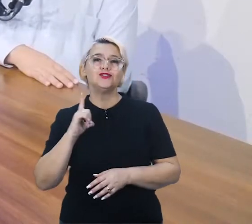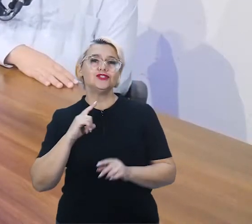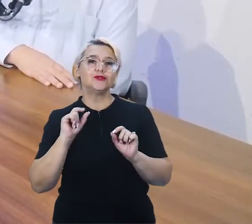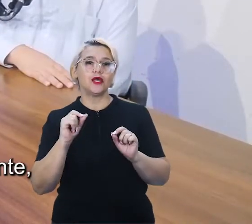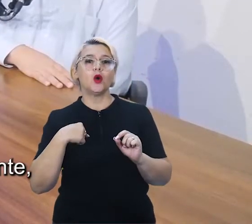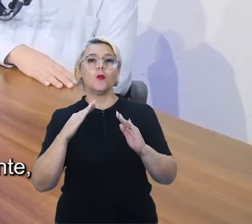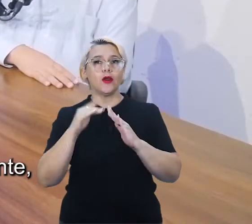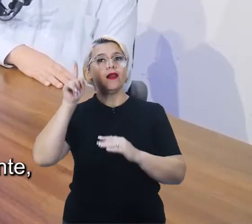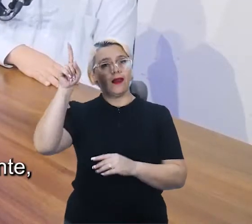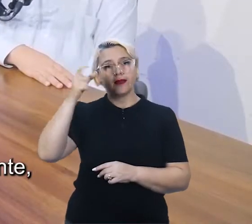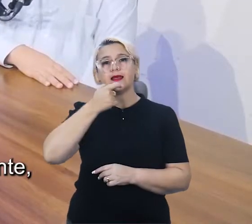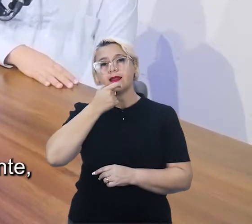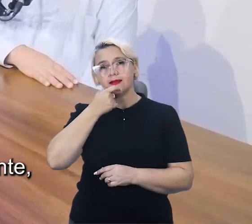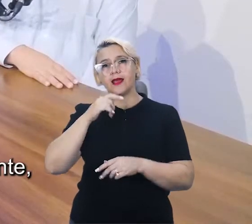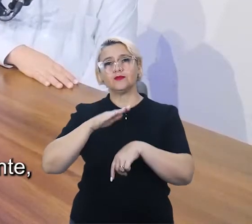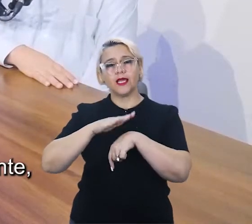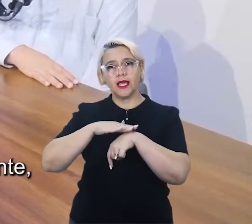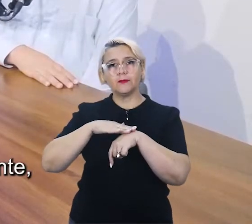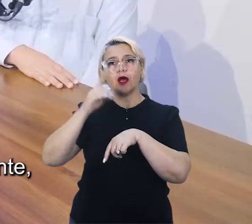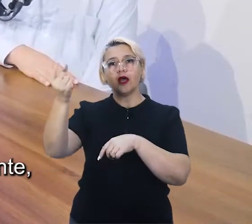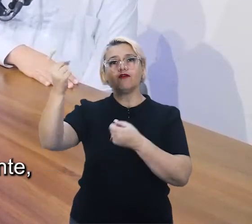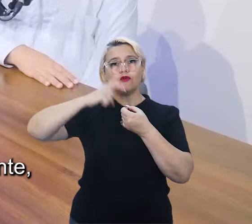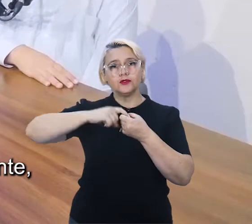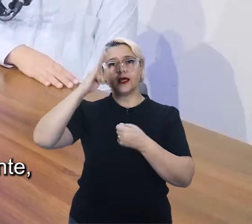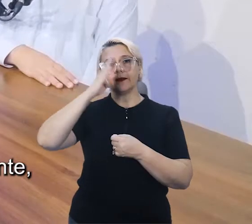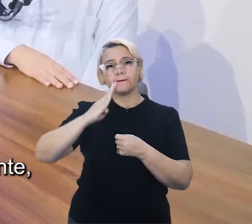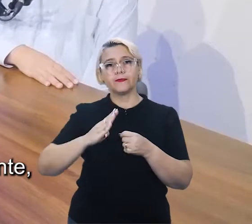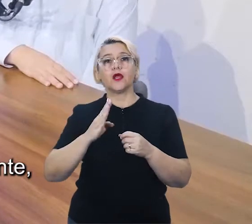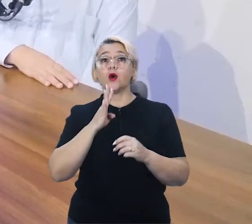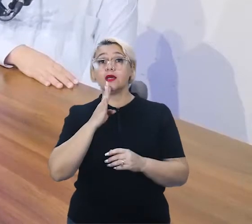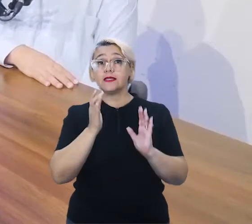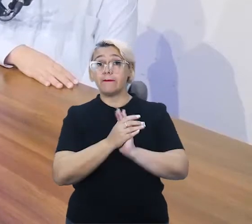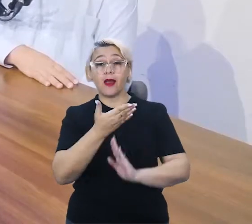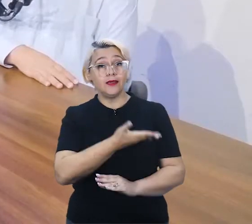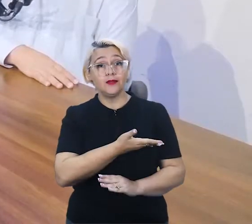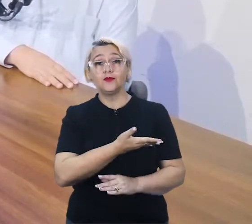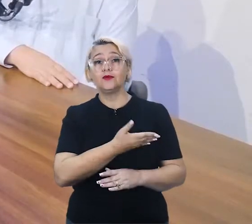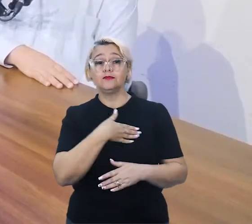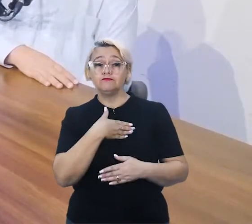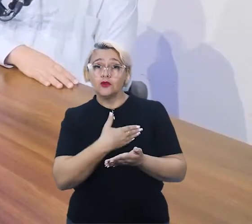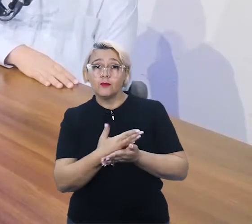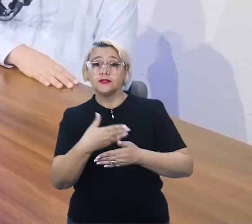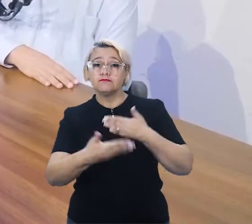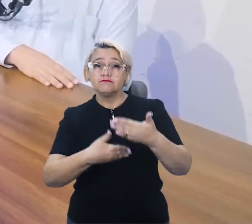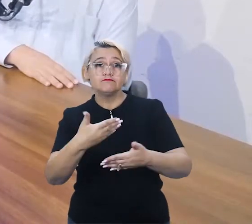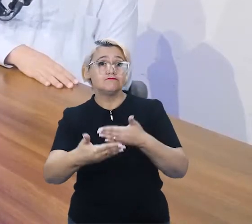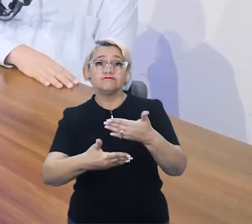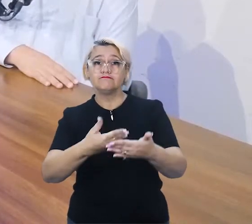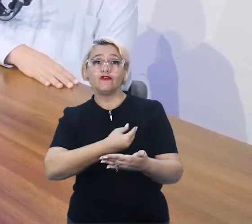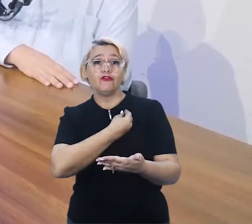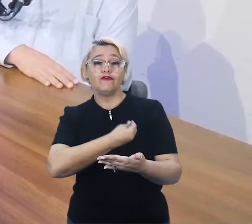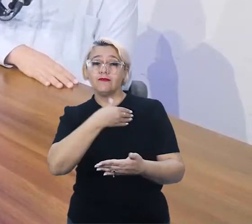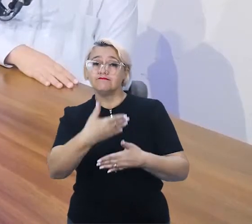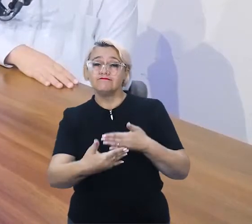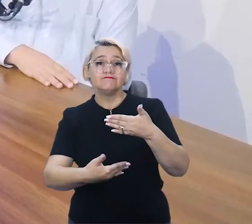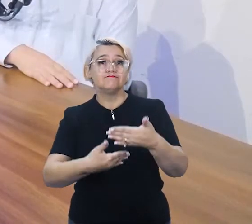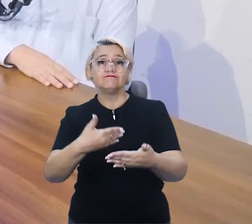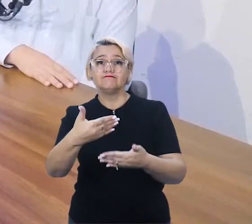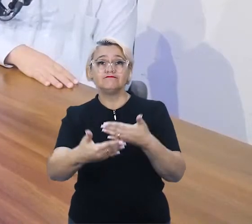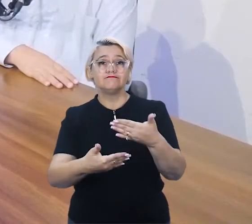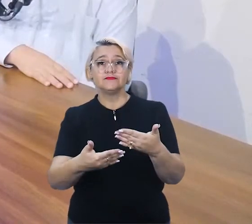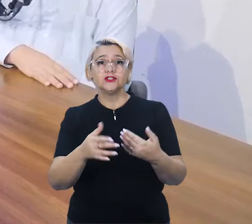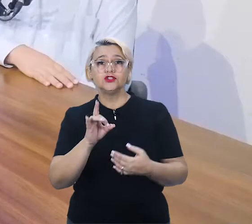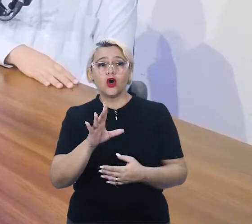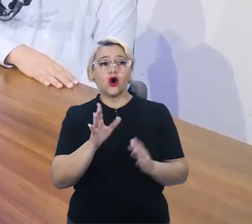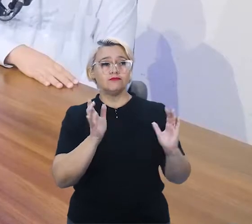morei na Inglaterra um tempo, depois cheguei no mês seguinte, conheci meu marido, e aí comecei uma vida assim, quase que